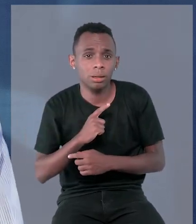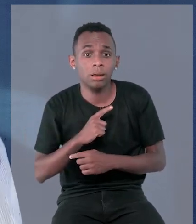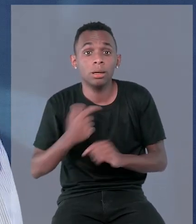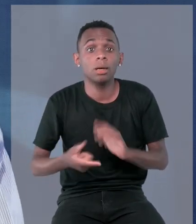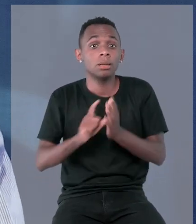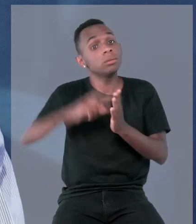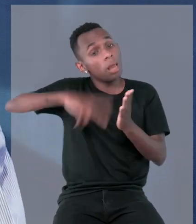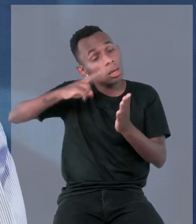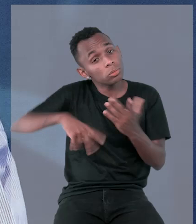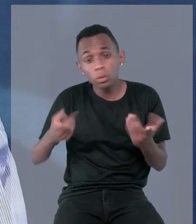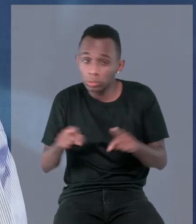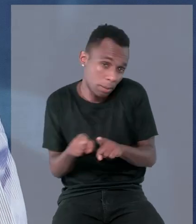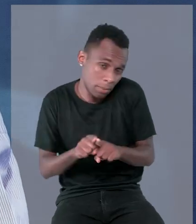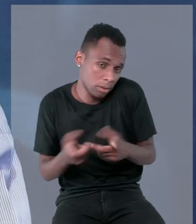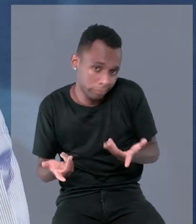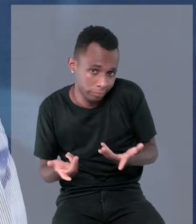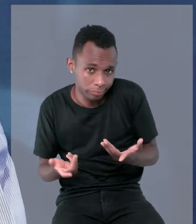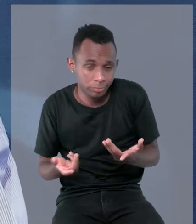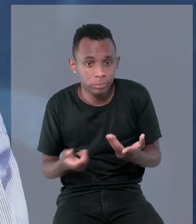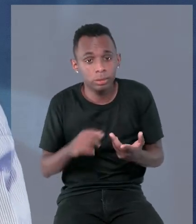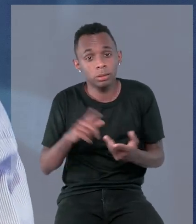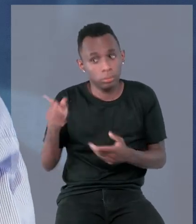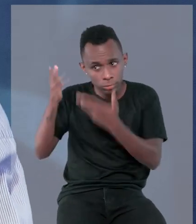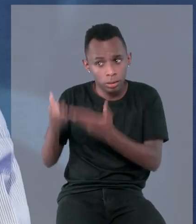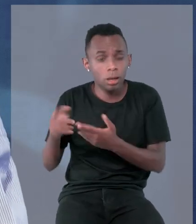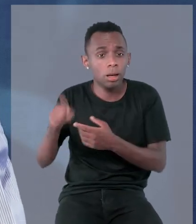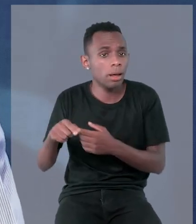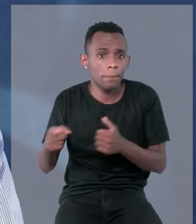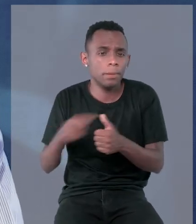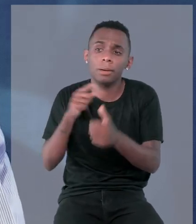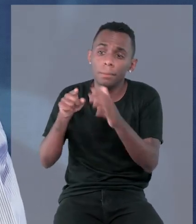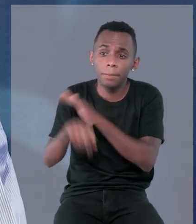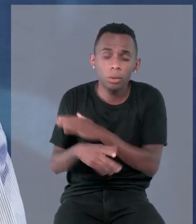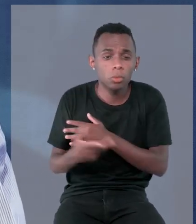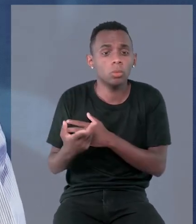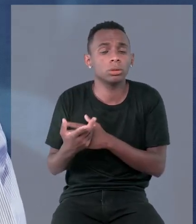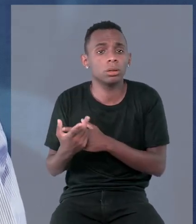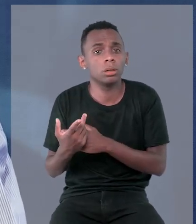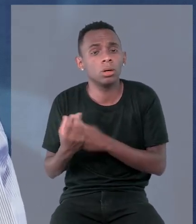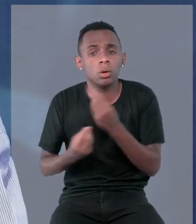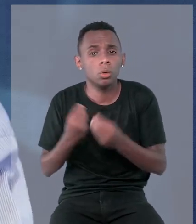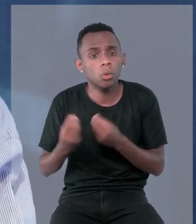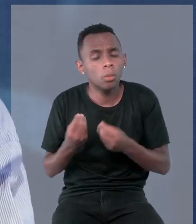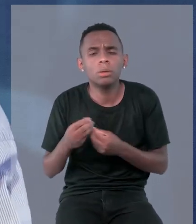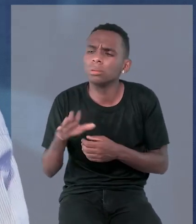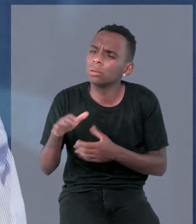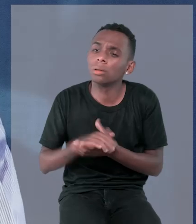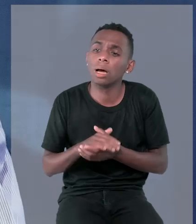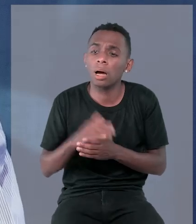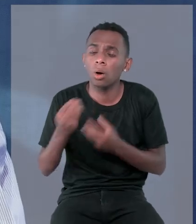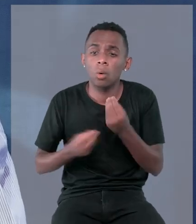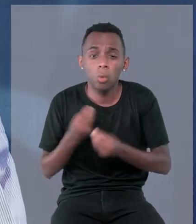de tudo, é leitor. Né? O Gifone, inclusive, seria a minha primeira pergunta para o Gifone aqui. Né? O Gifone, até